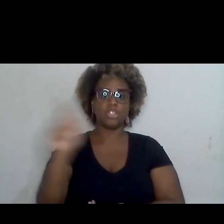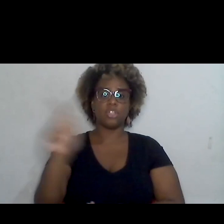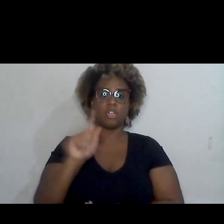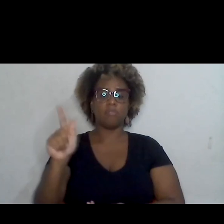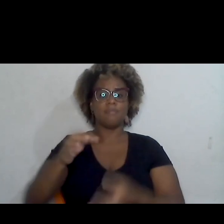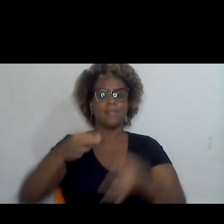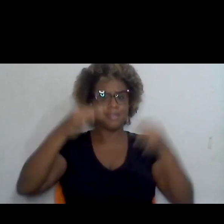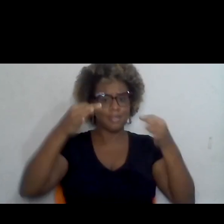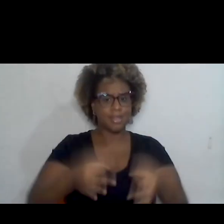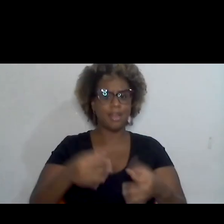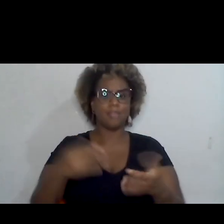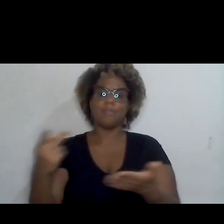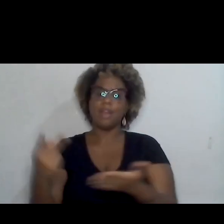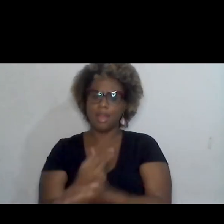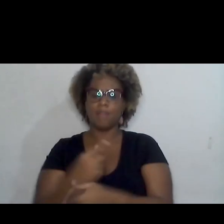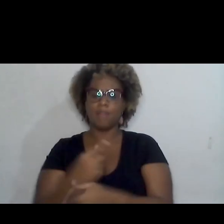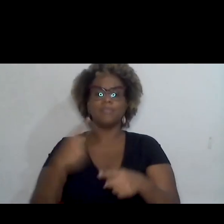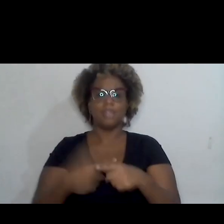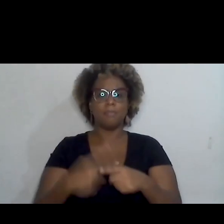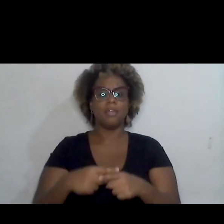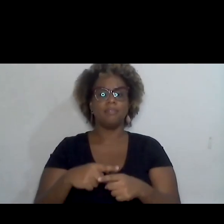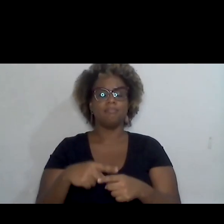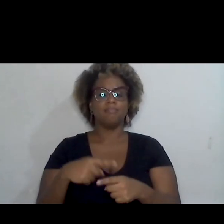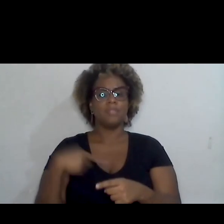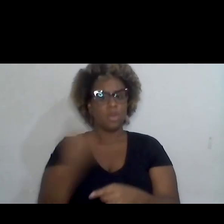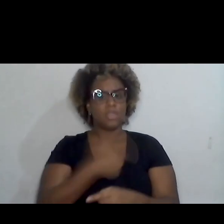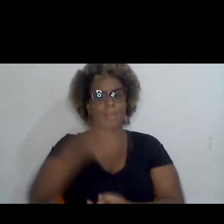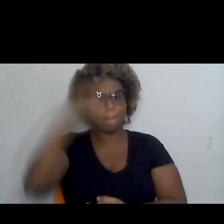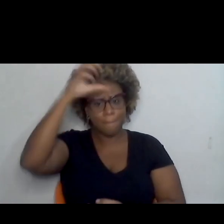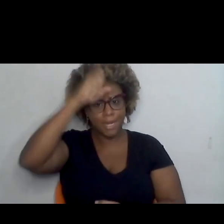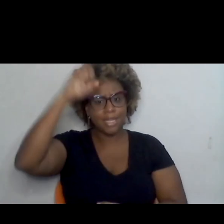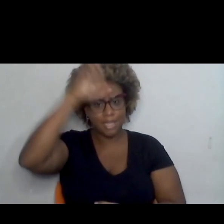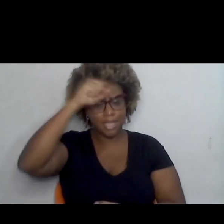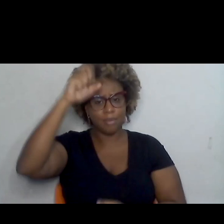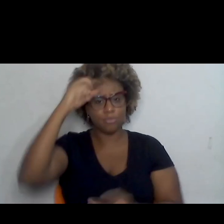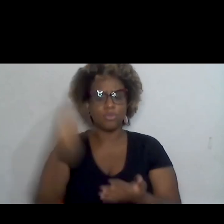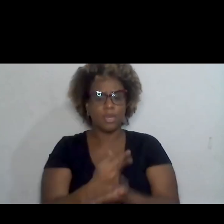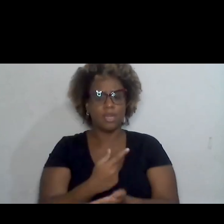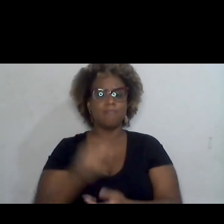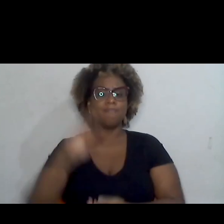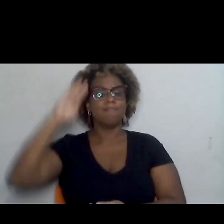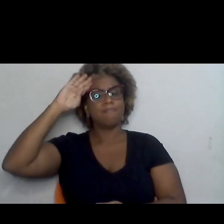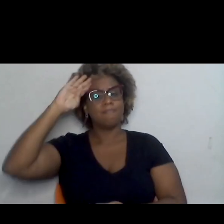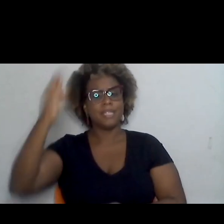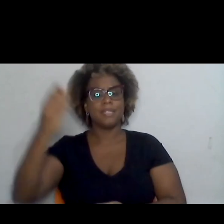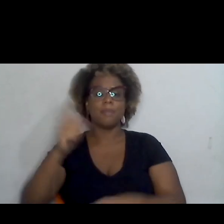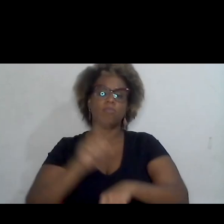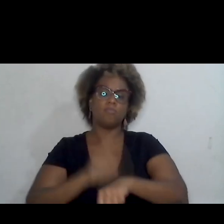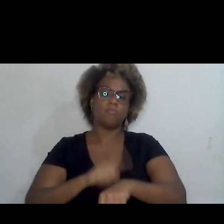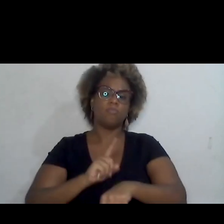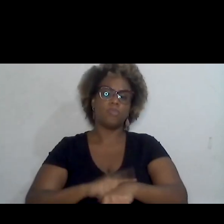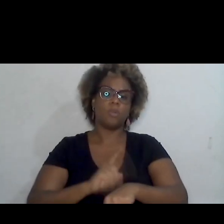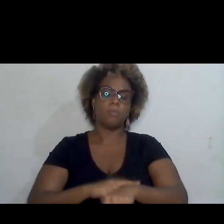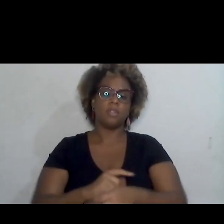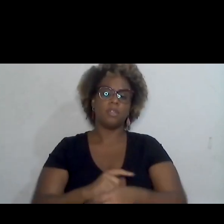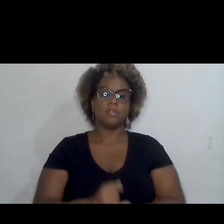do passado também, porque a gente aprende com eles, mas, sobretudo, a partir de uma conjuntura que é outra. Porque, às vezes, a gente recebe cobranças